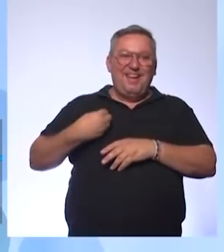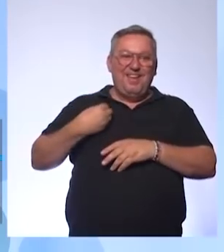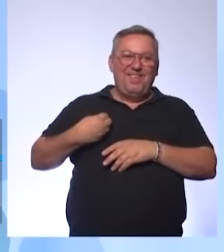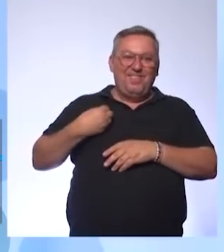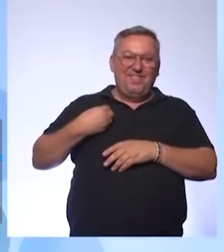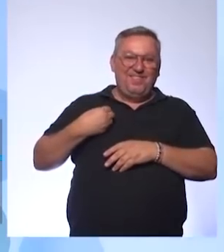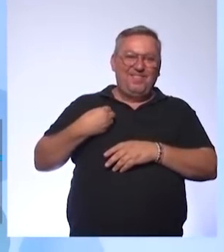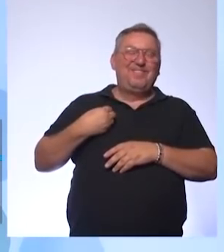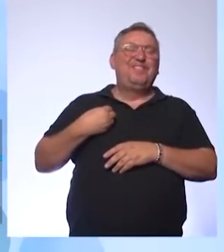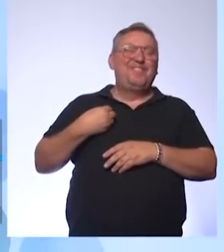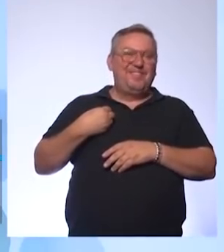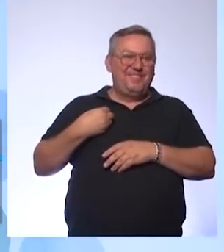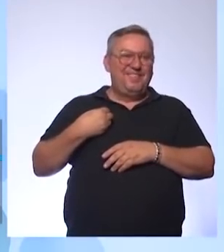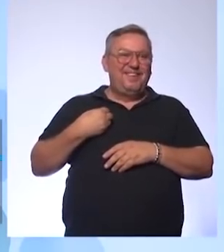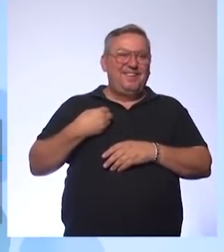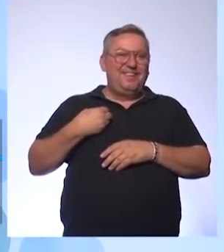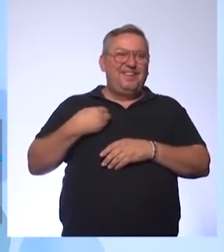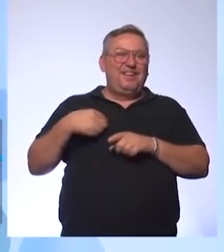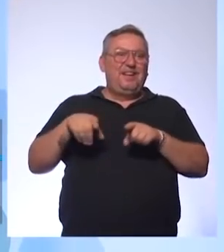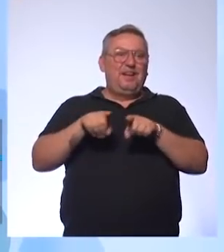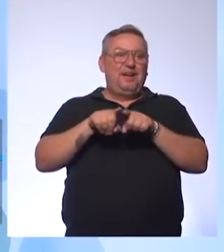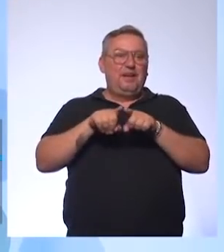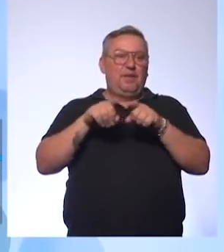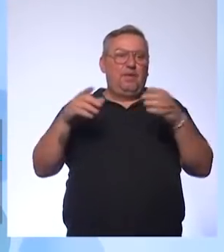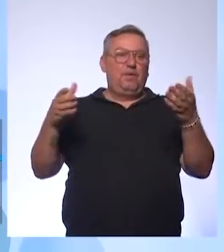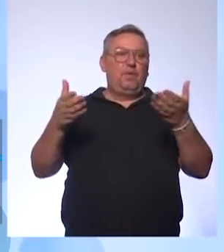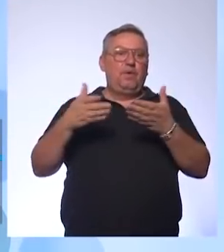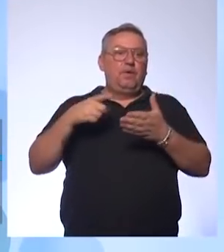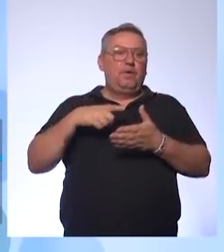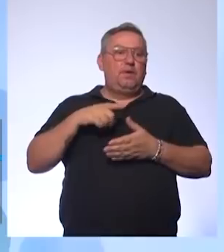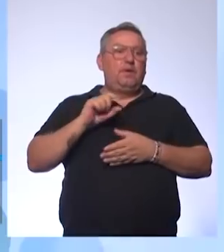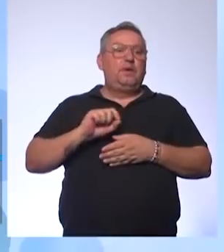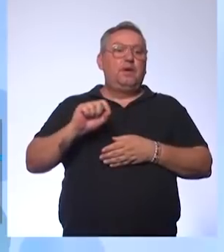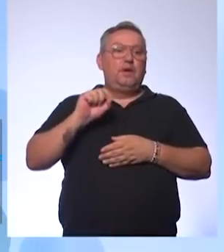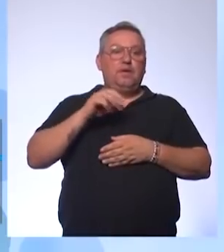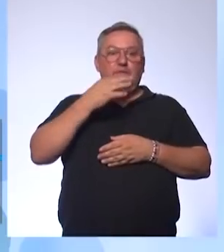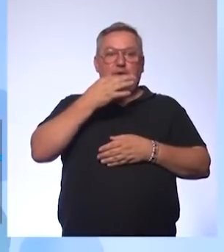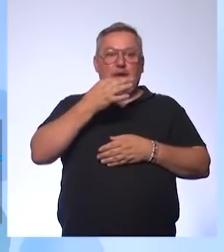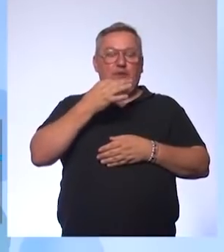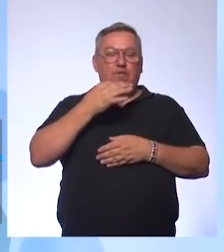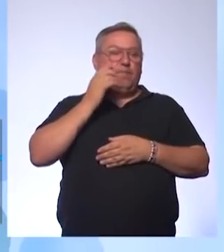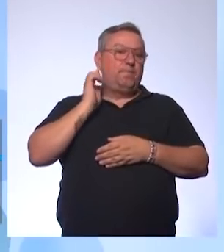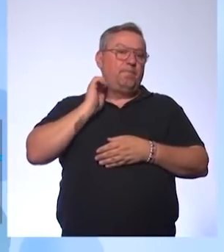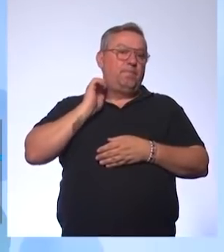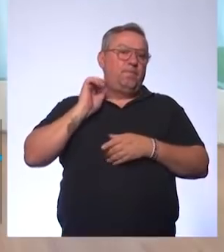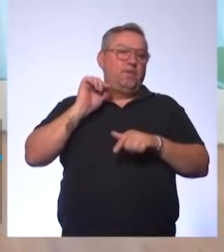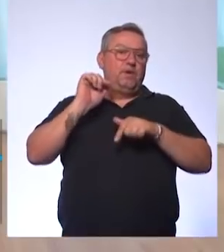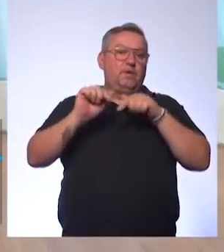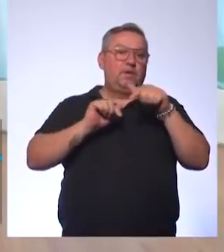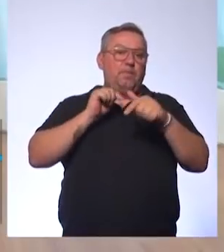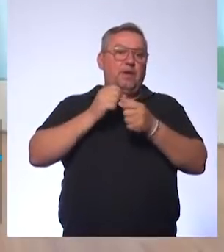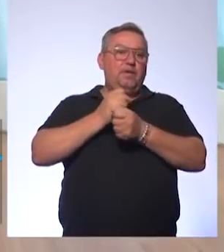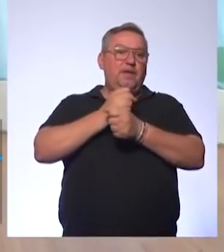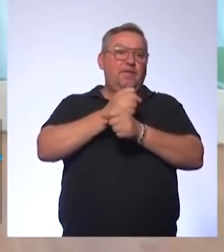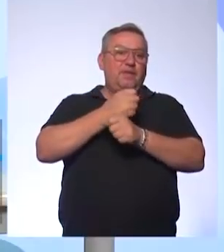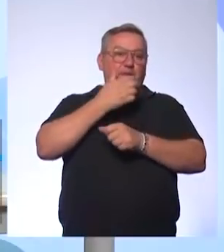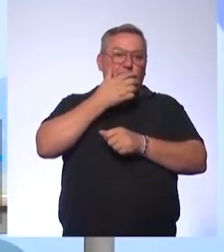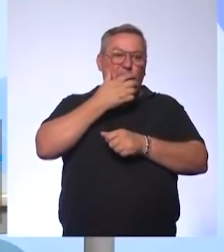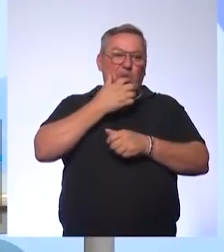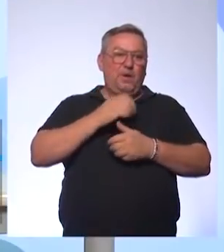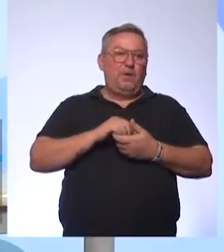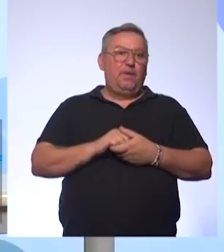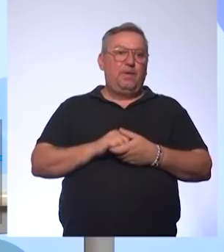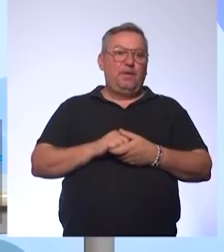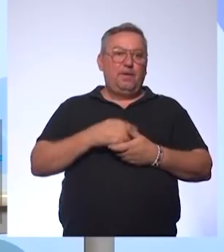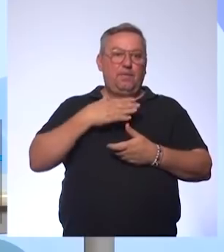que é ao vivo. E então, meu amor, e aí, o que você acha? O que é um trabalho escravizado? Olha,